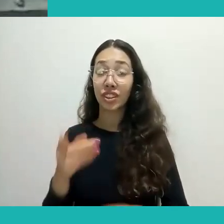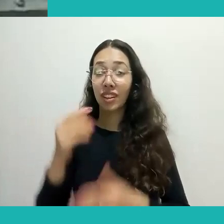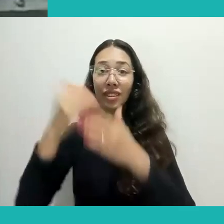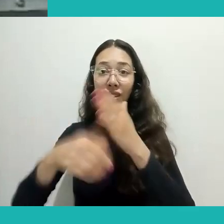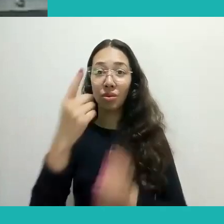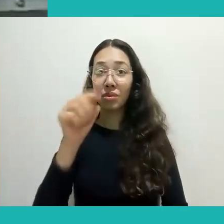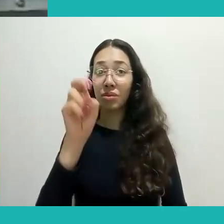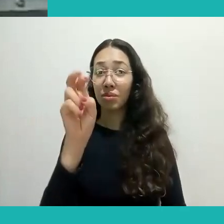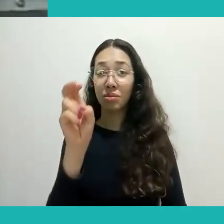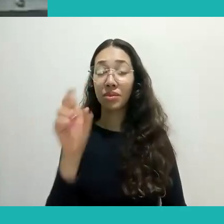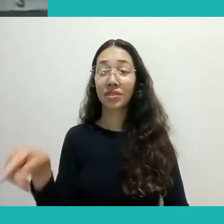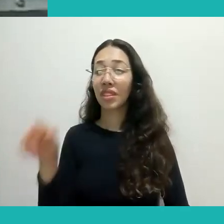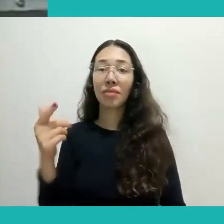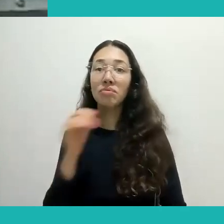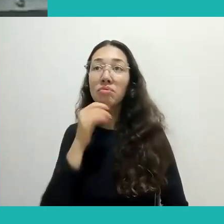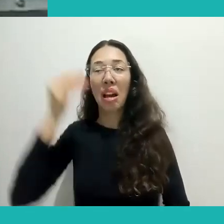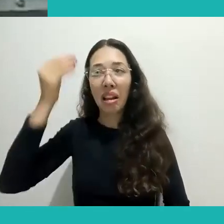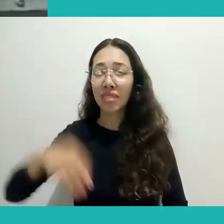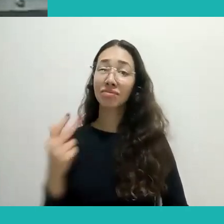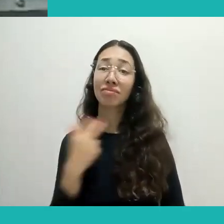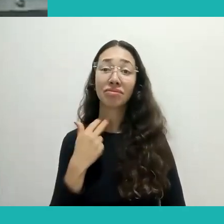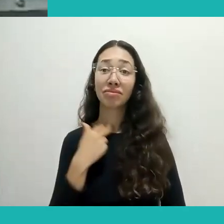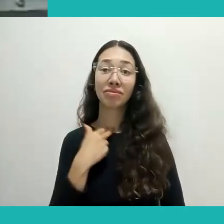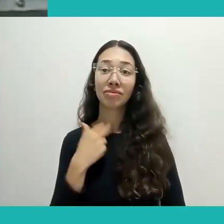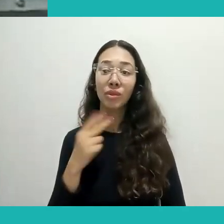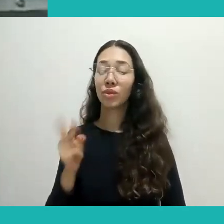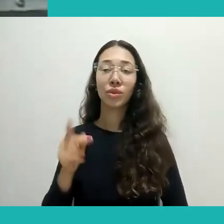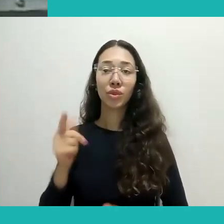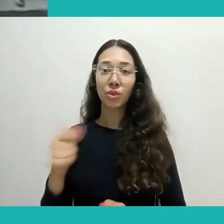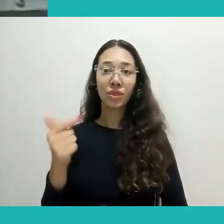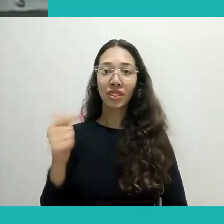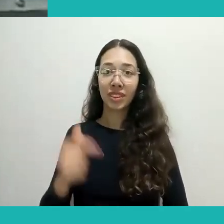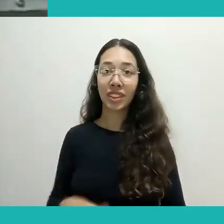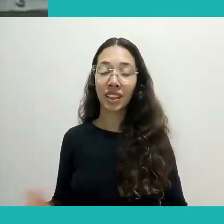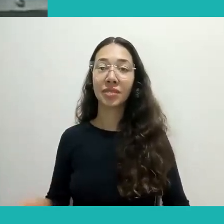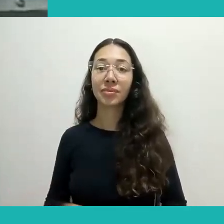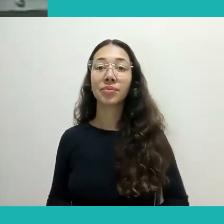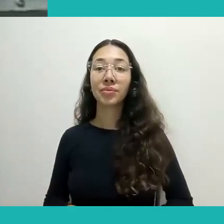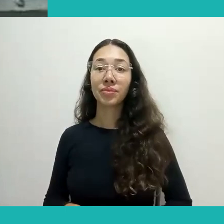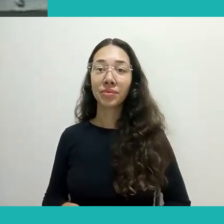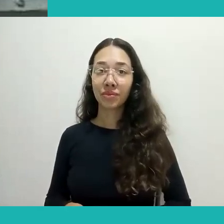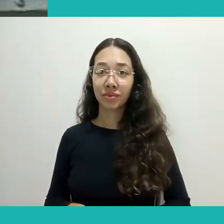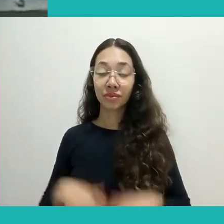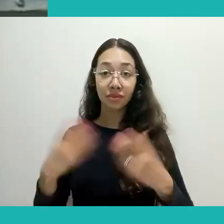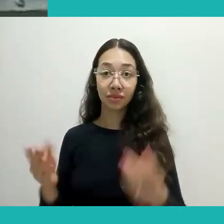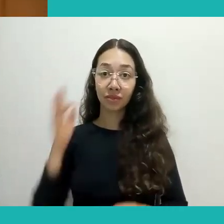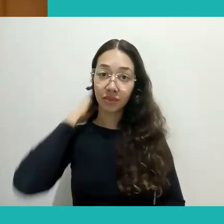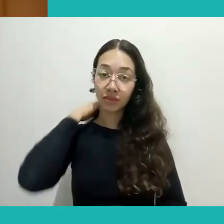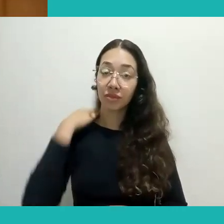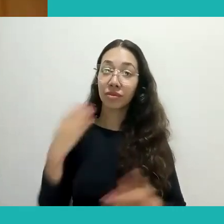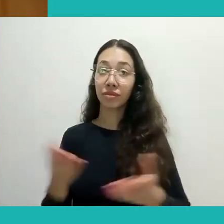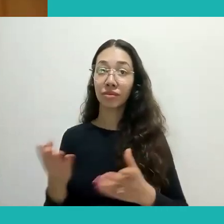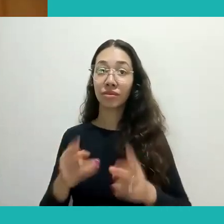a possibilidade de renúncia, essa possibilidade de deixar de recolher a exação. Bom, a gente vai adentrar aqui